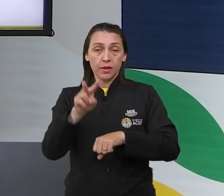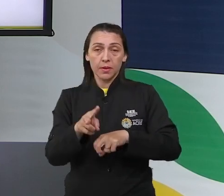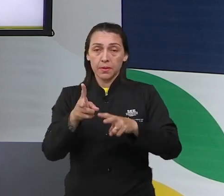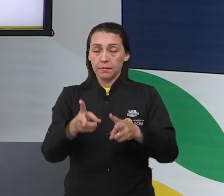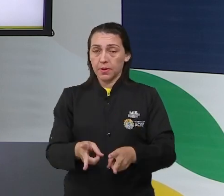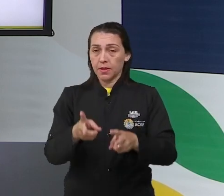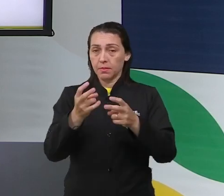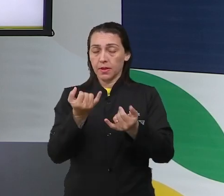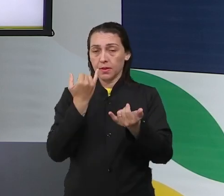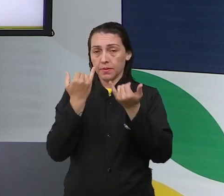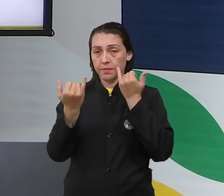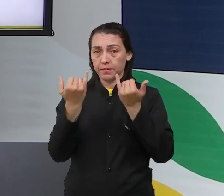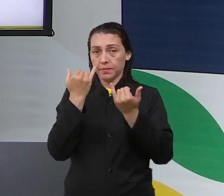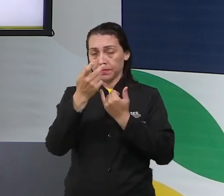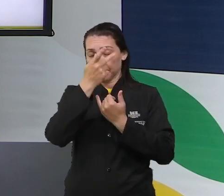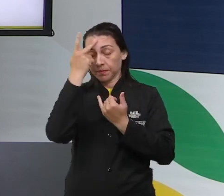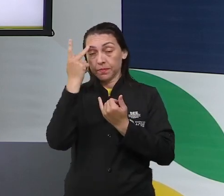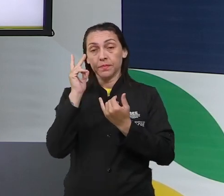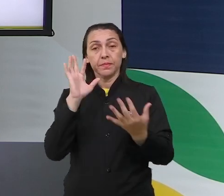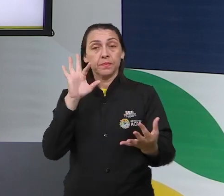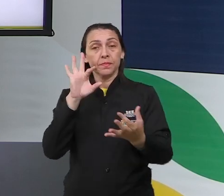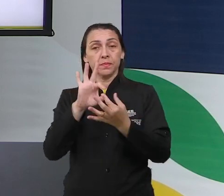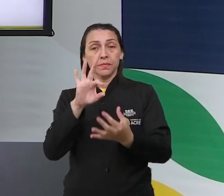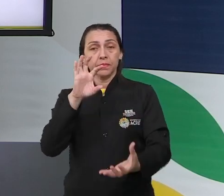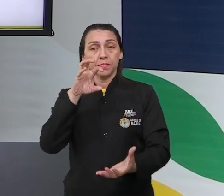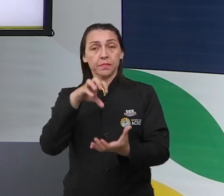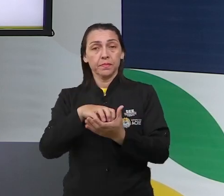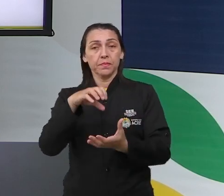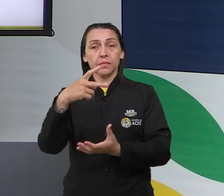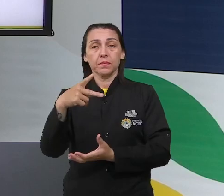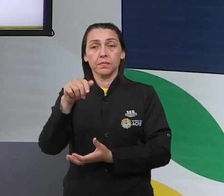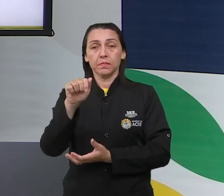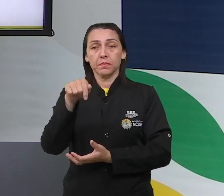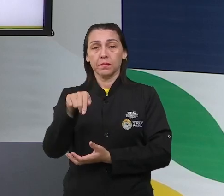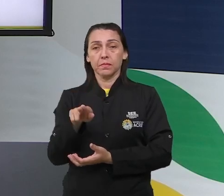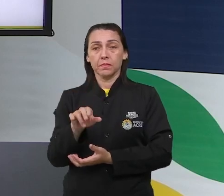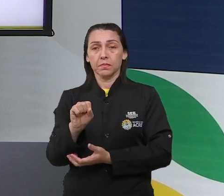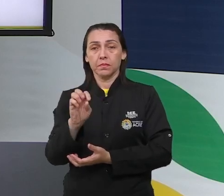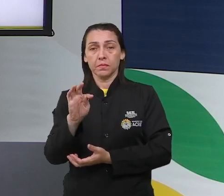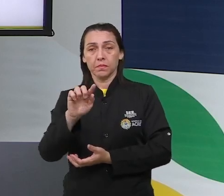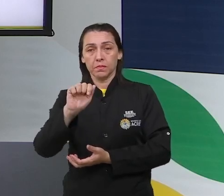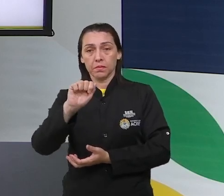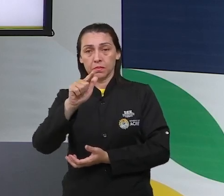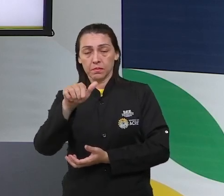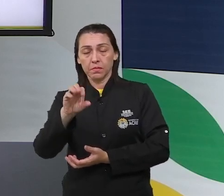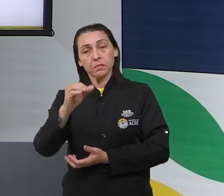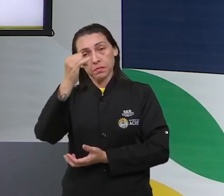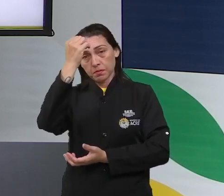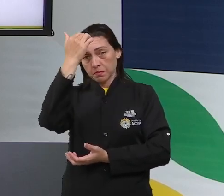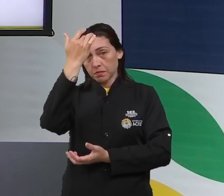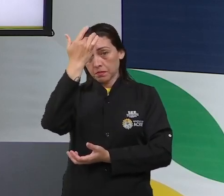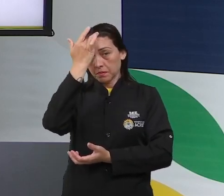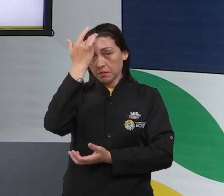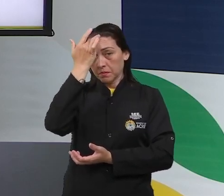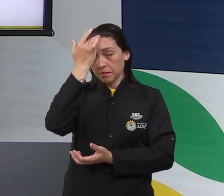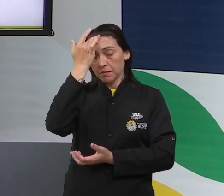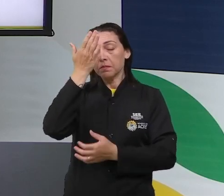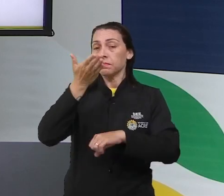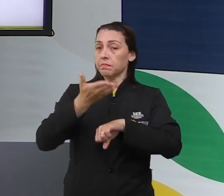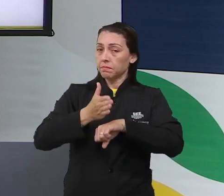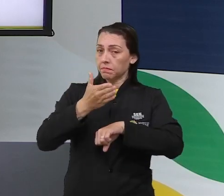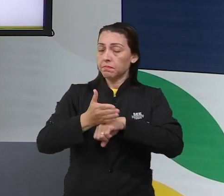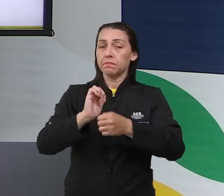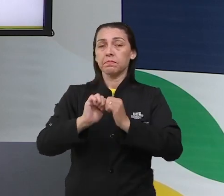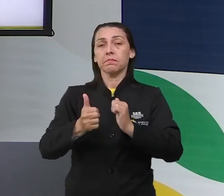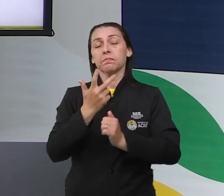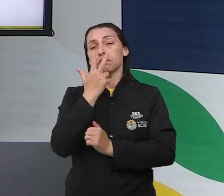na informação, pessoas do Reino Unido, do Paquistão e da Índia também praticam esse esporte, que é